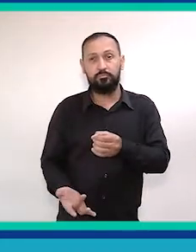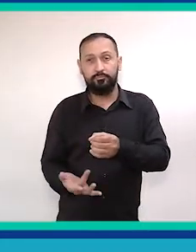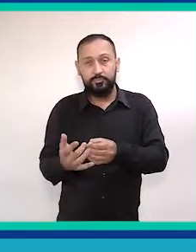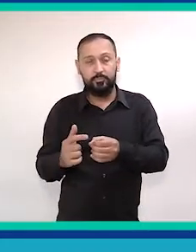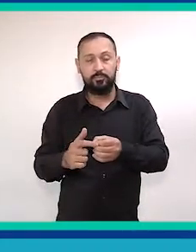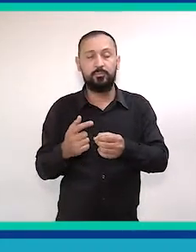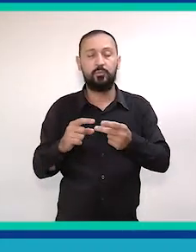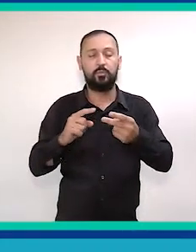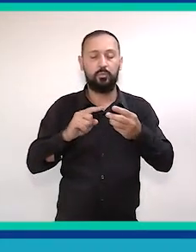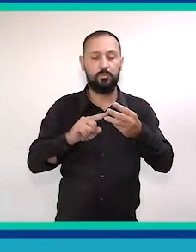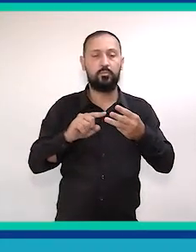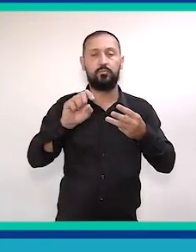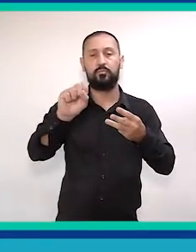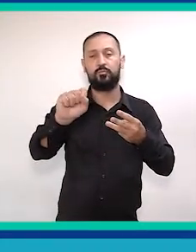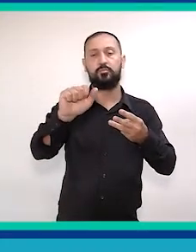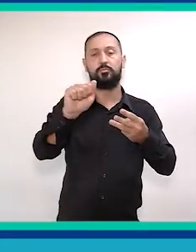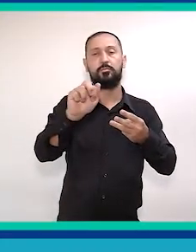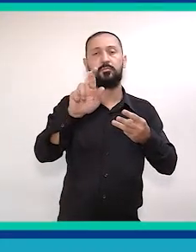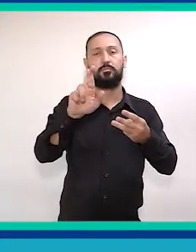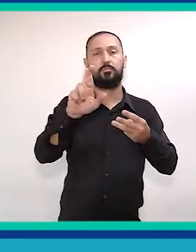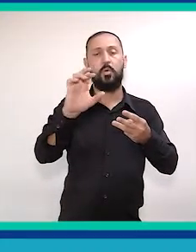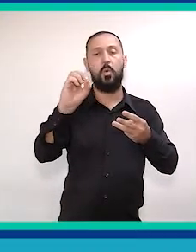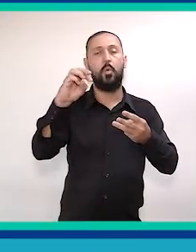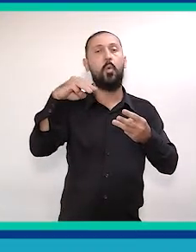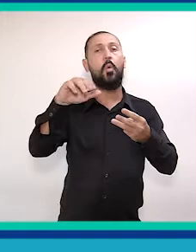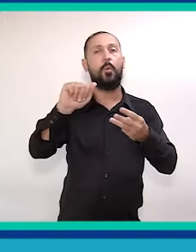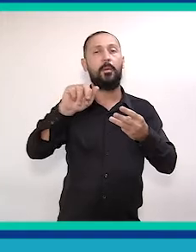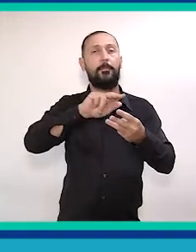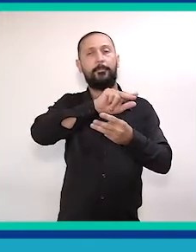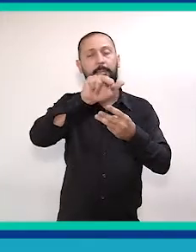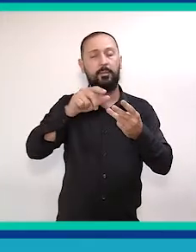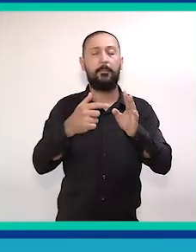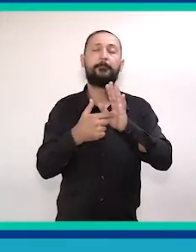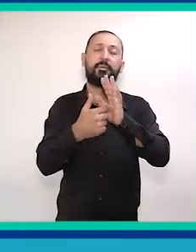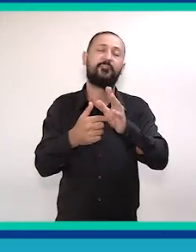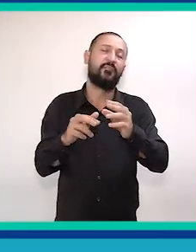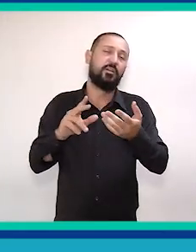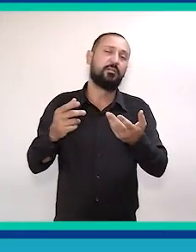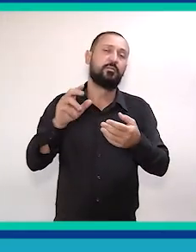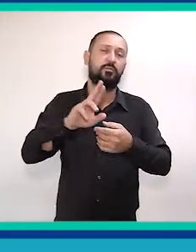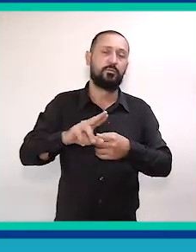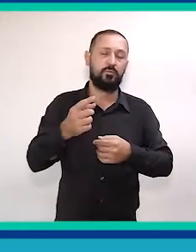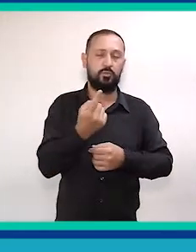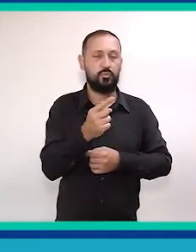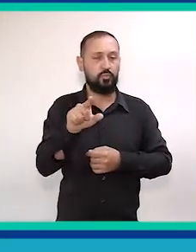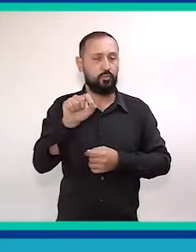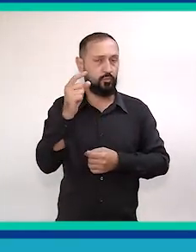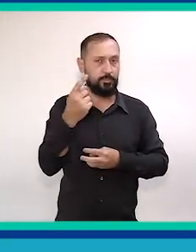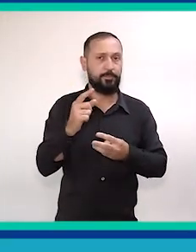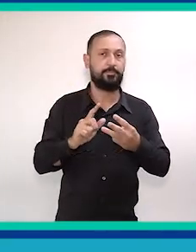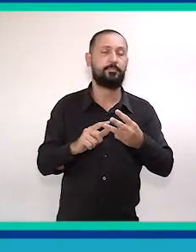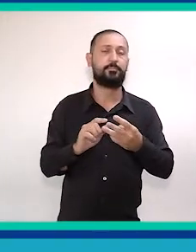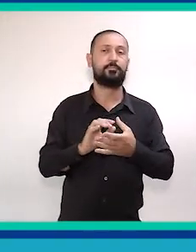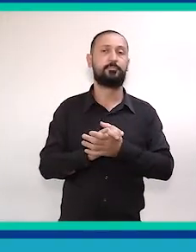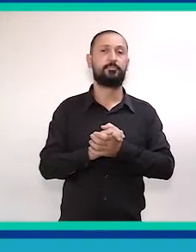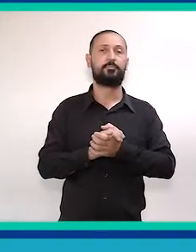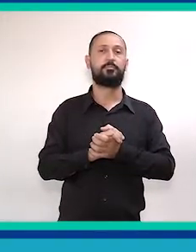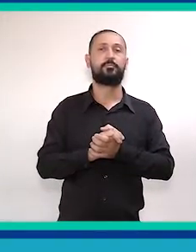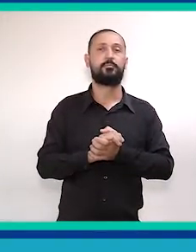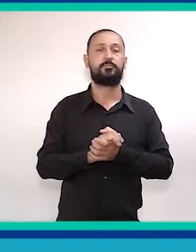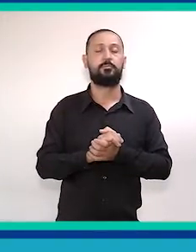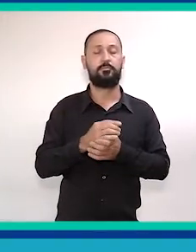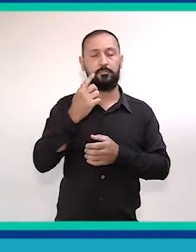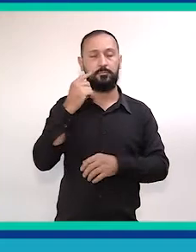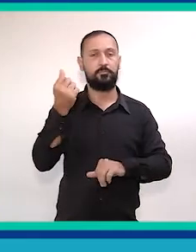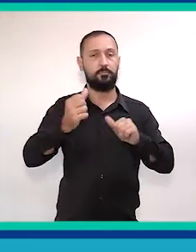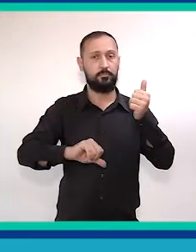um tipo de sarcoma, que o sarcoma apresenta diversas manifestações, e a gente trabalhou com uma delas.